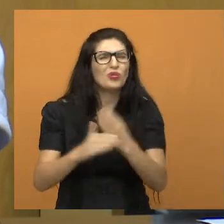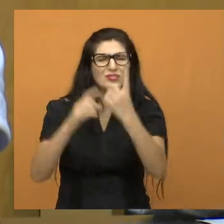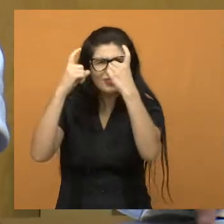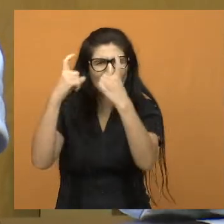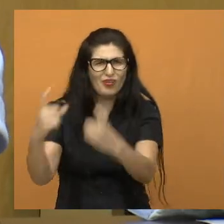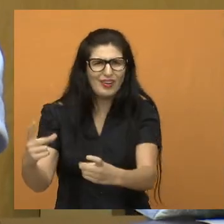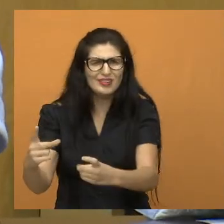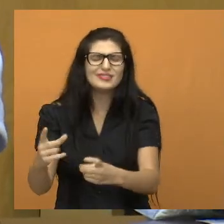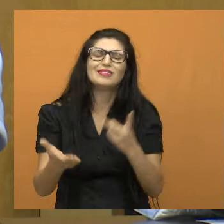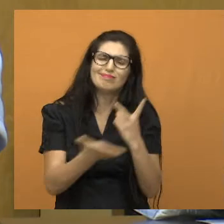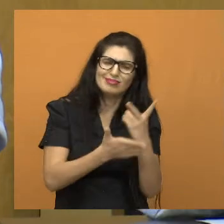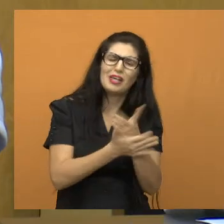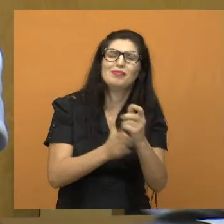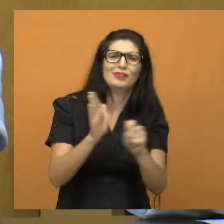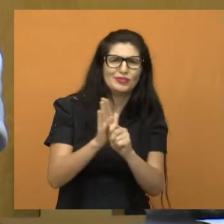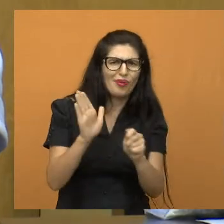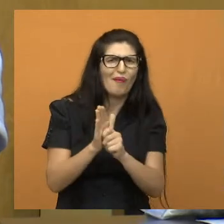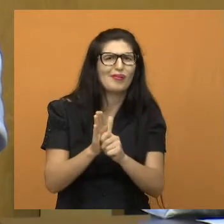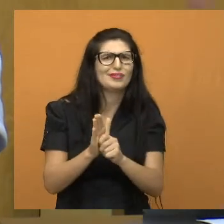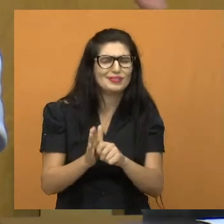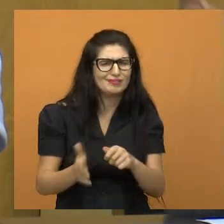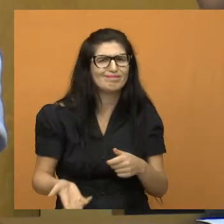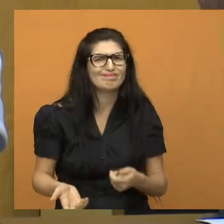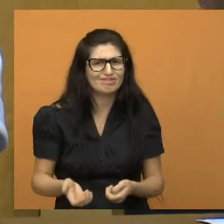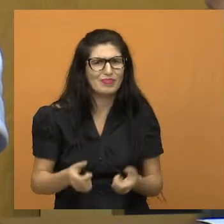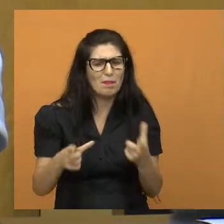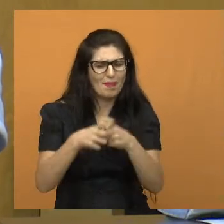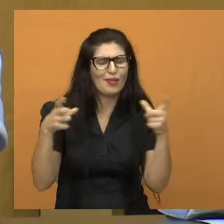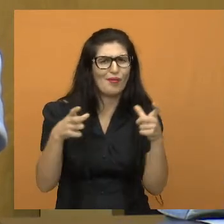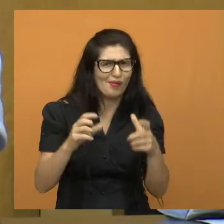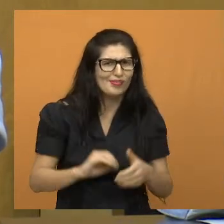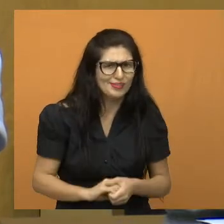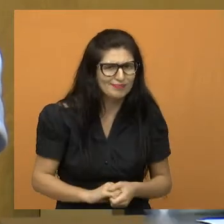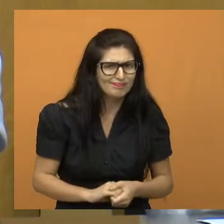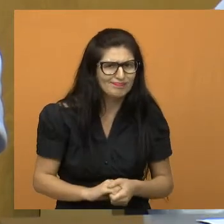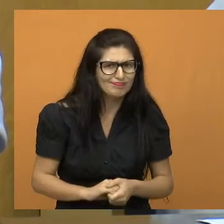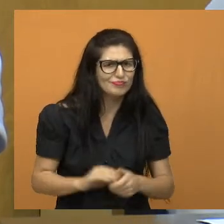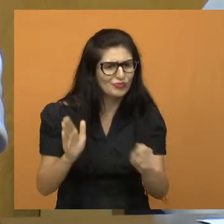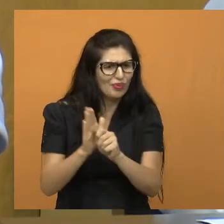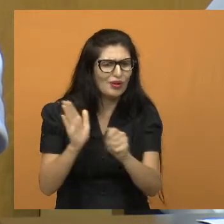acontecem na nossa sociedade. De um jeito ou de outro, ela tem raiz.